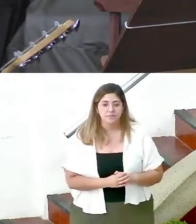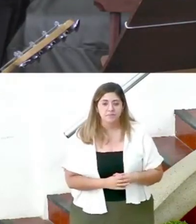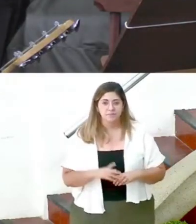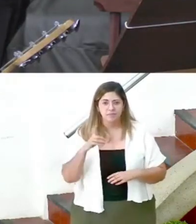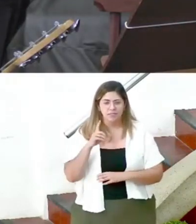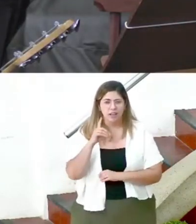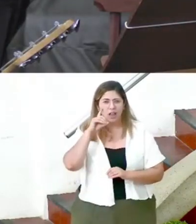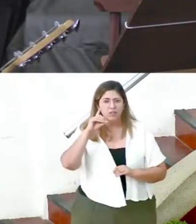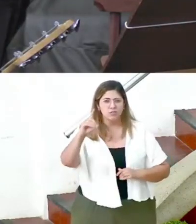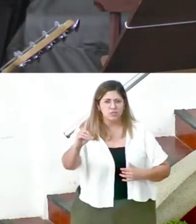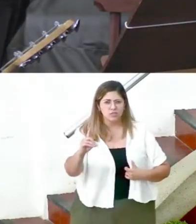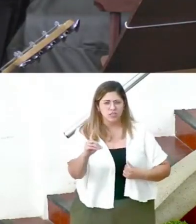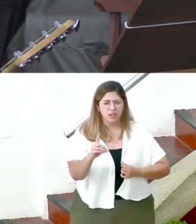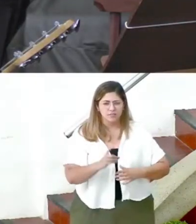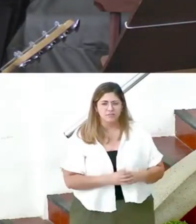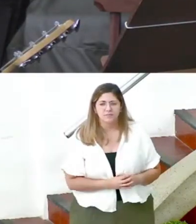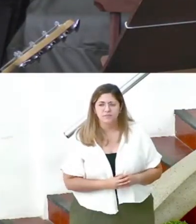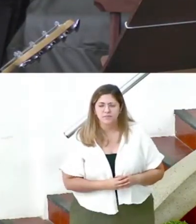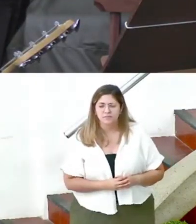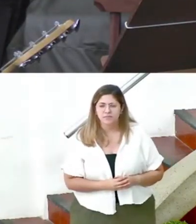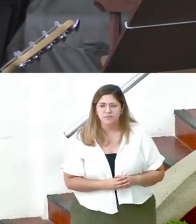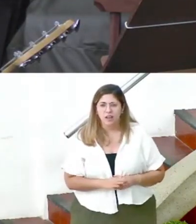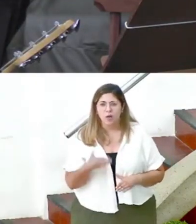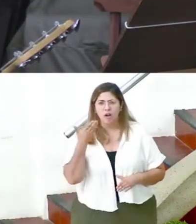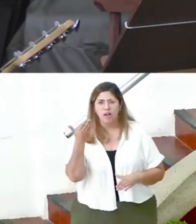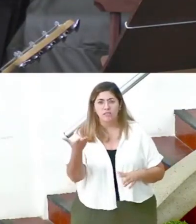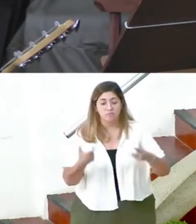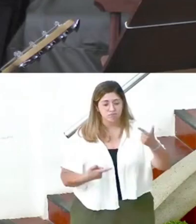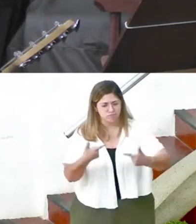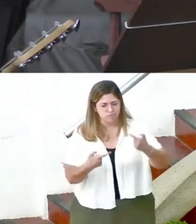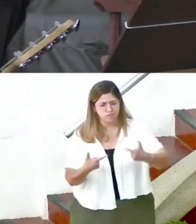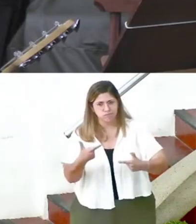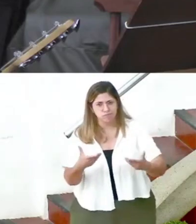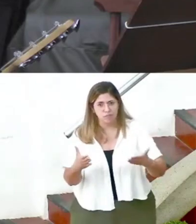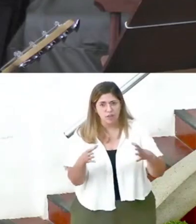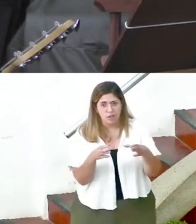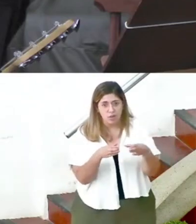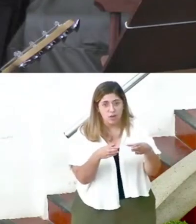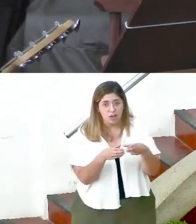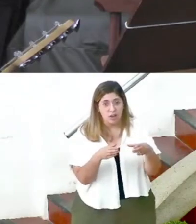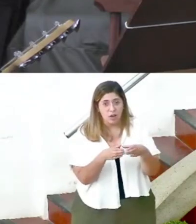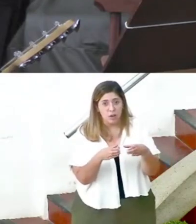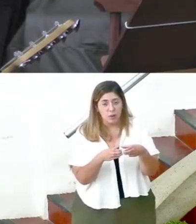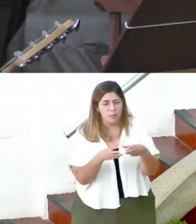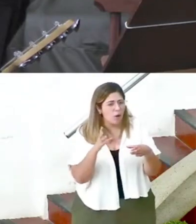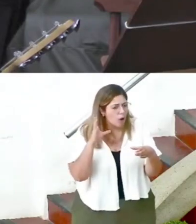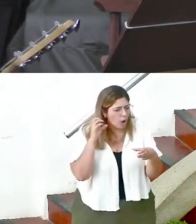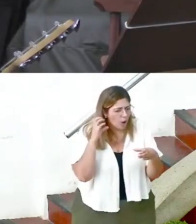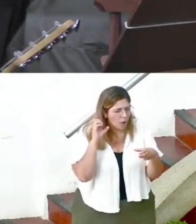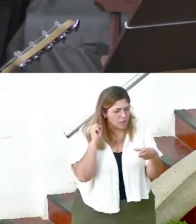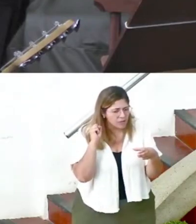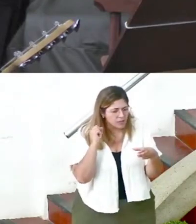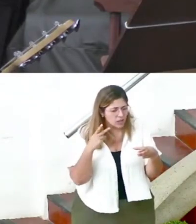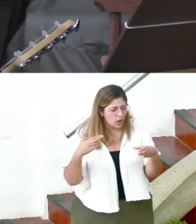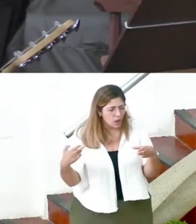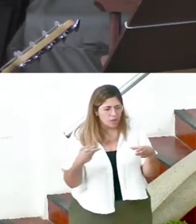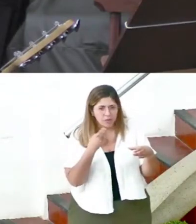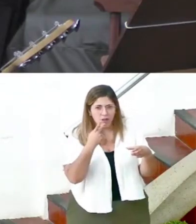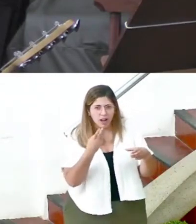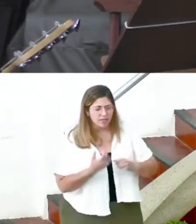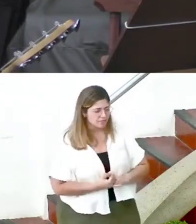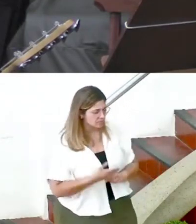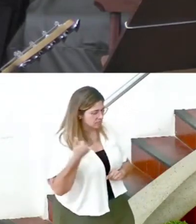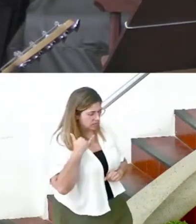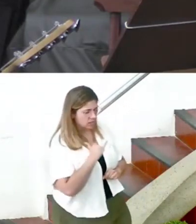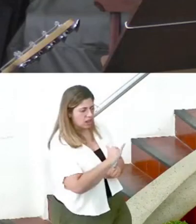ouve lá dentro do seu campo de concentração, do seu campo de refugiados, alguém chegando e dizendo: vocês estão livres, os